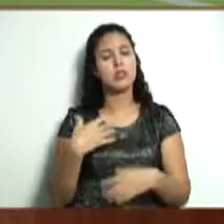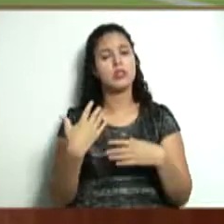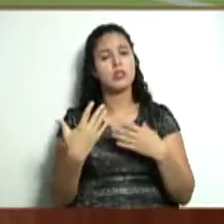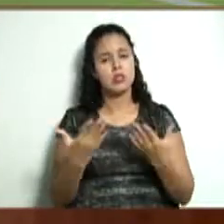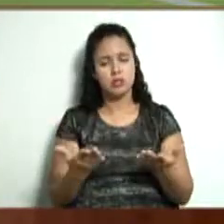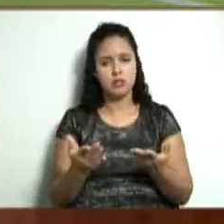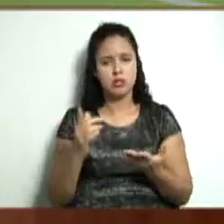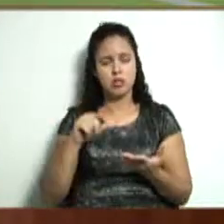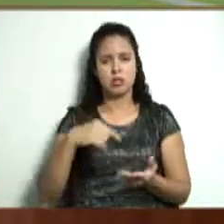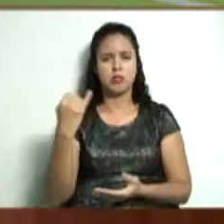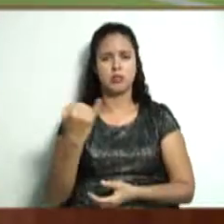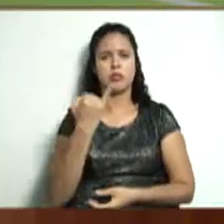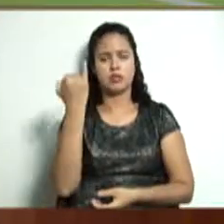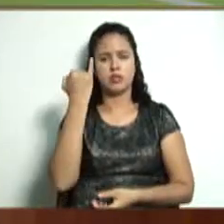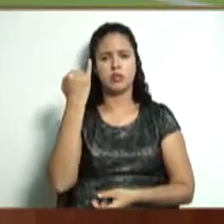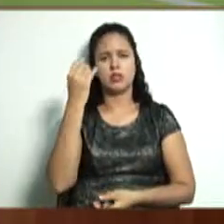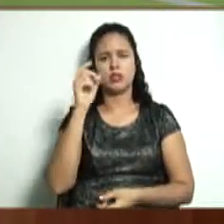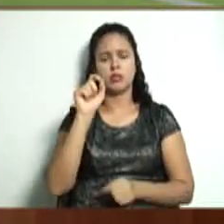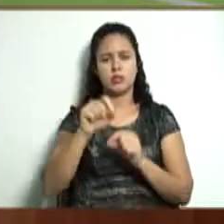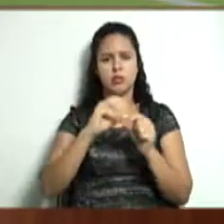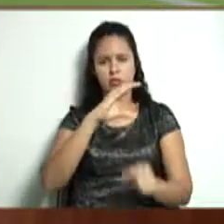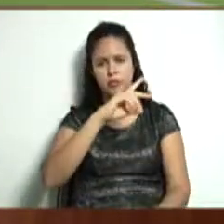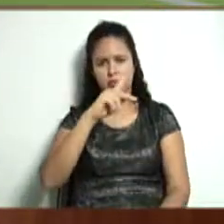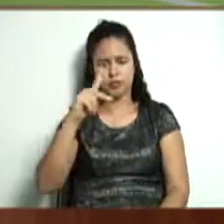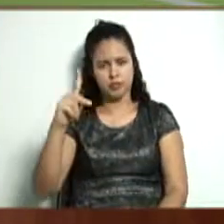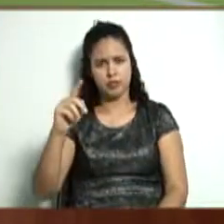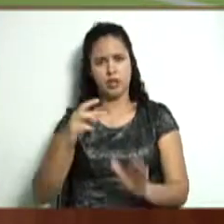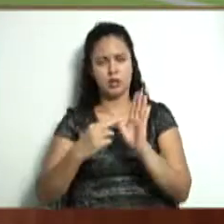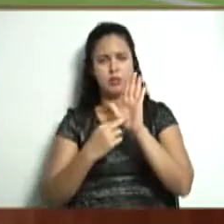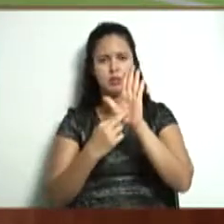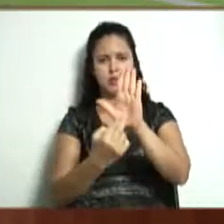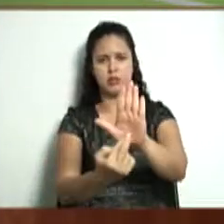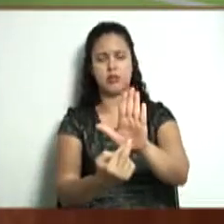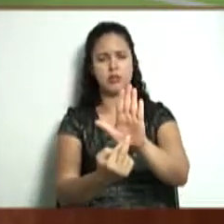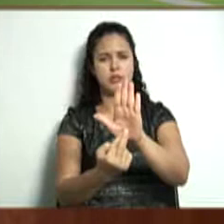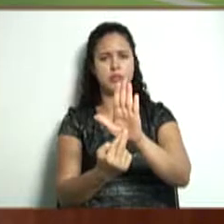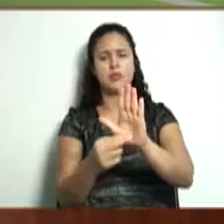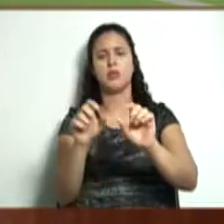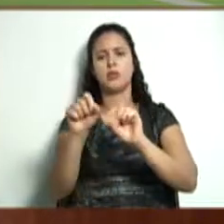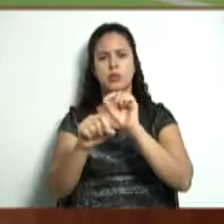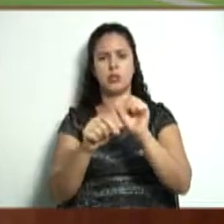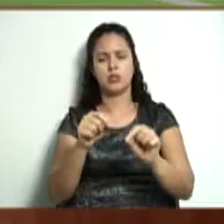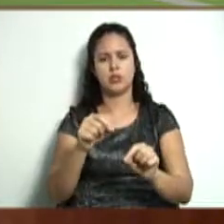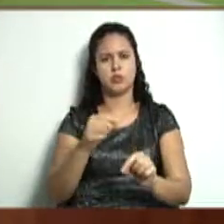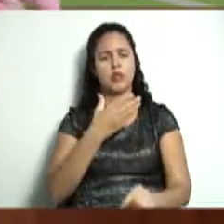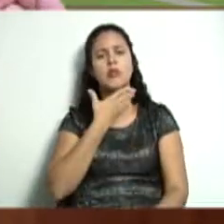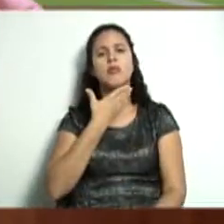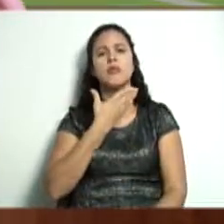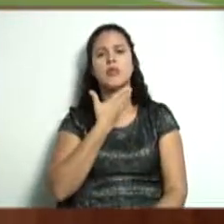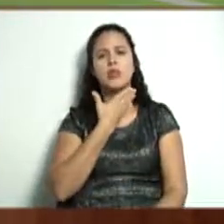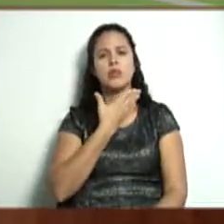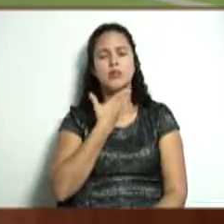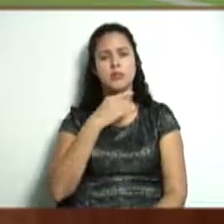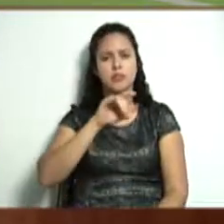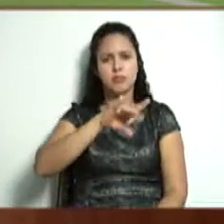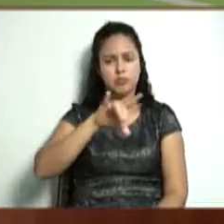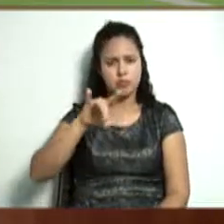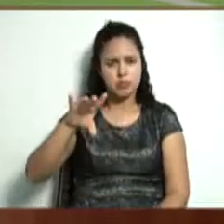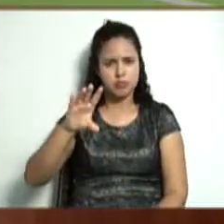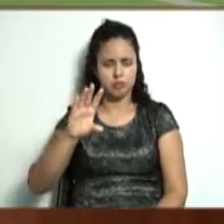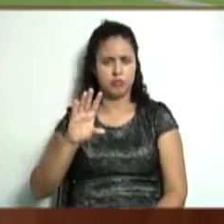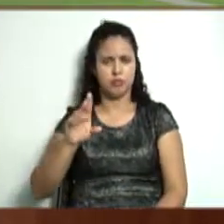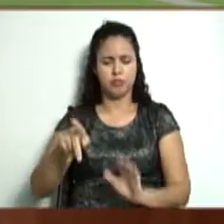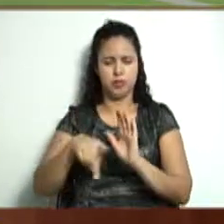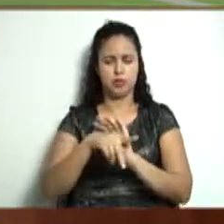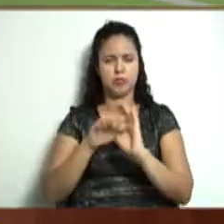é importante que essa cooperativa represente, de fato, a voz daquelas pessoas naquela